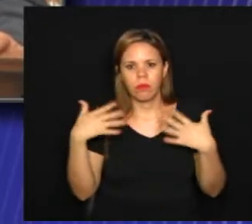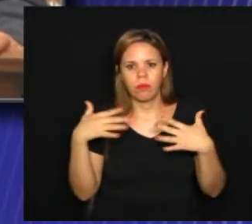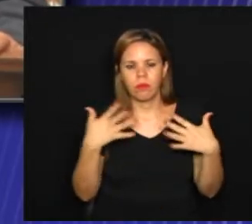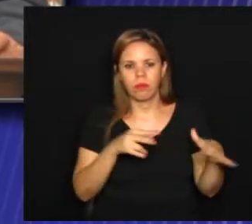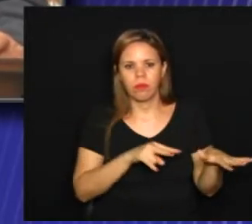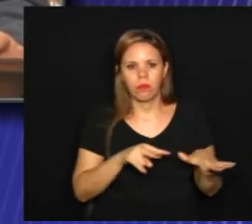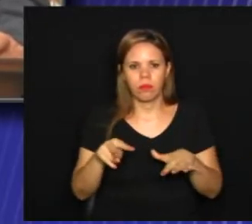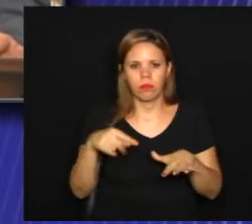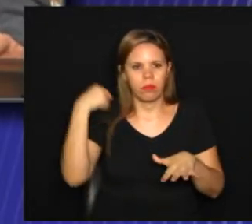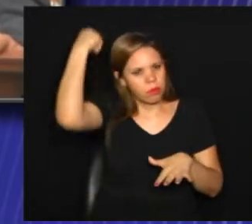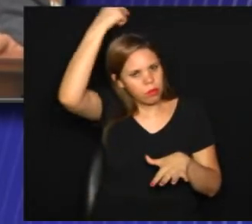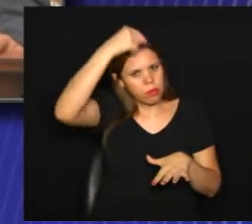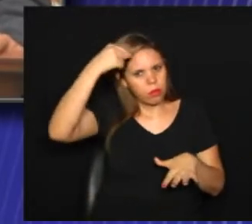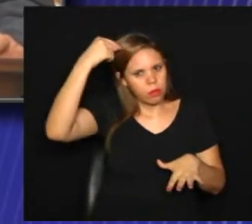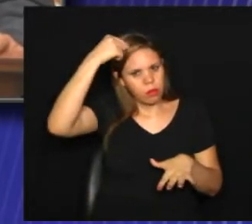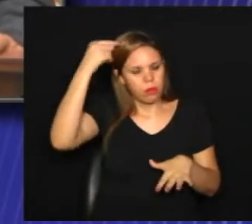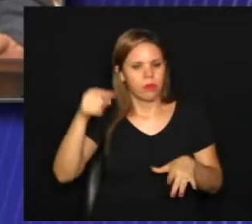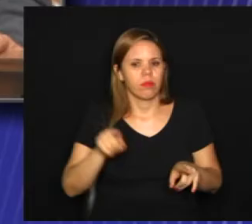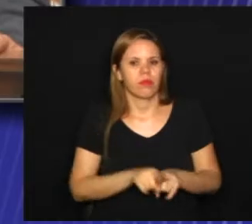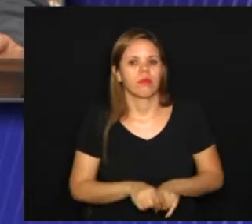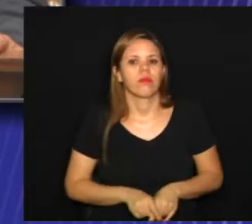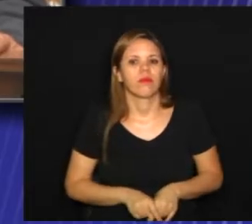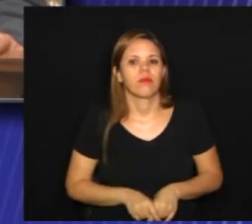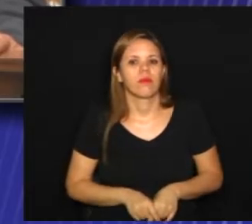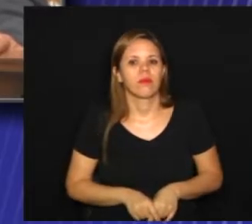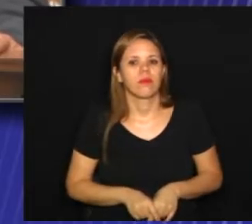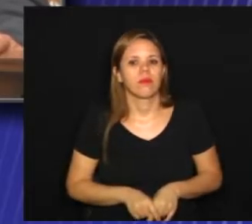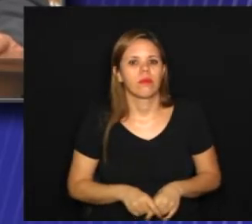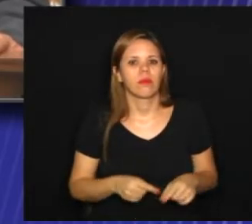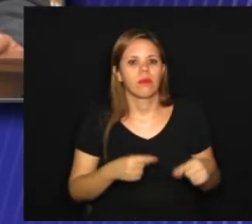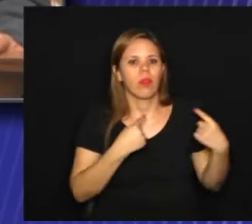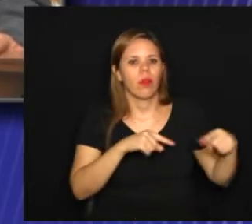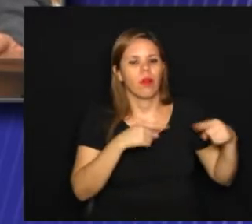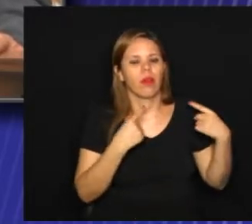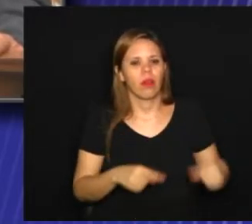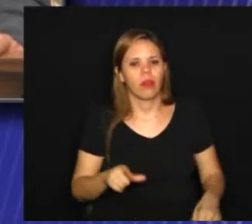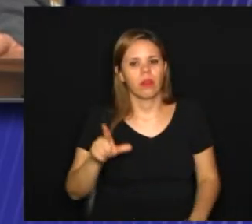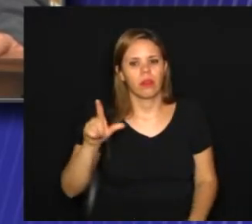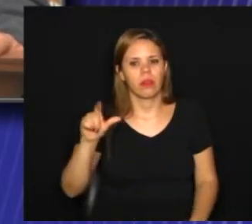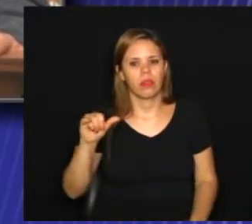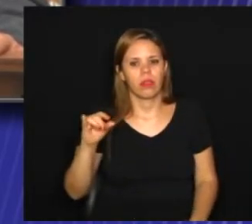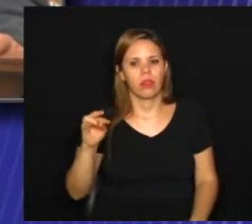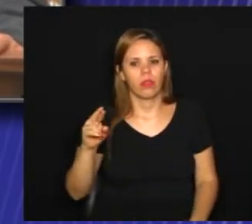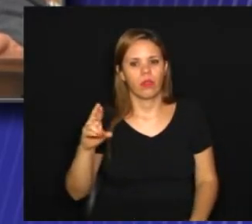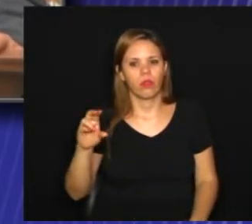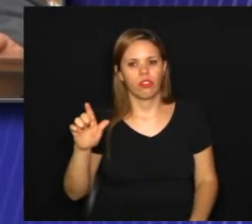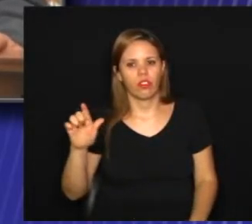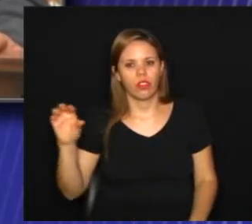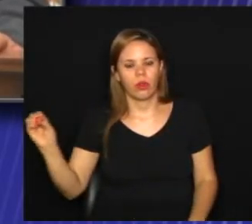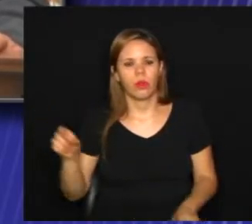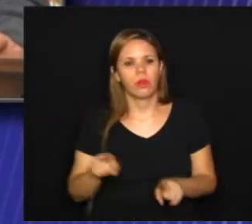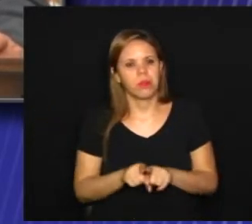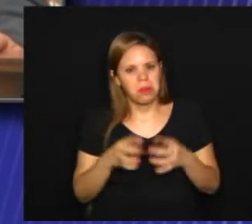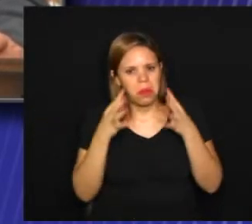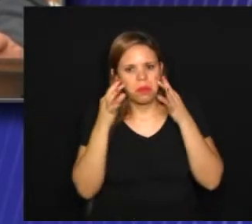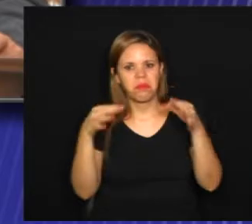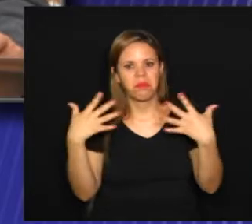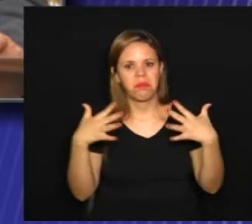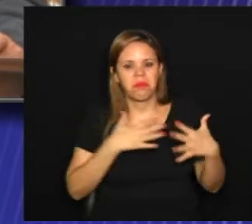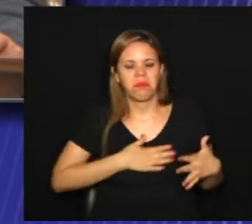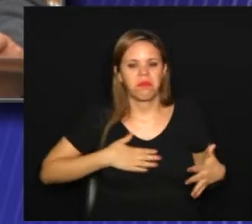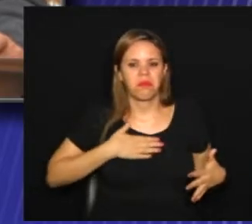Semana Santa. Por outro lado, também o canto litúrgico lhe chamava muito a atenção, juntamente com o